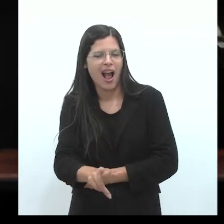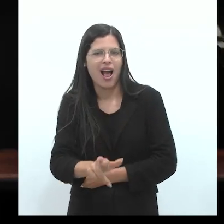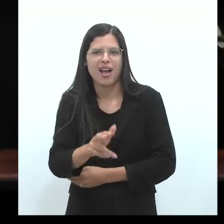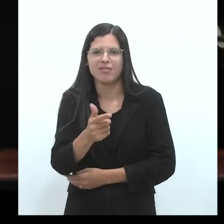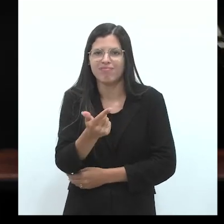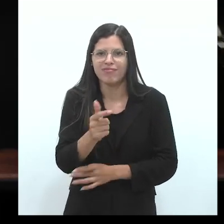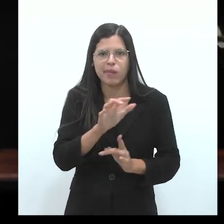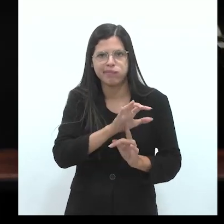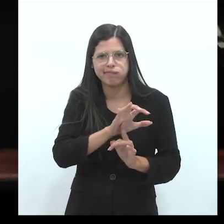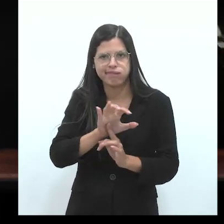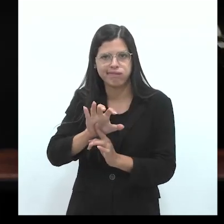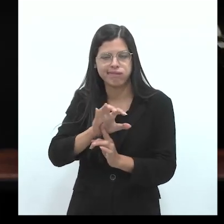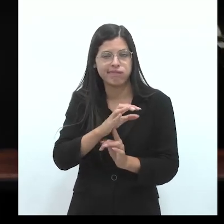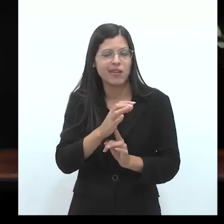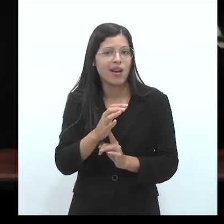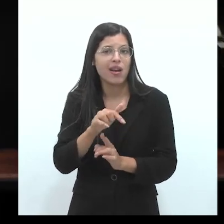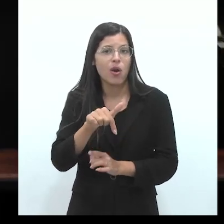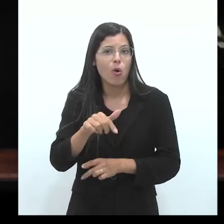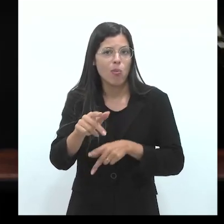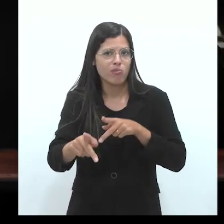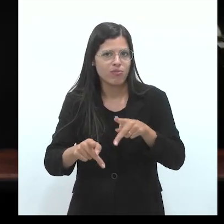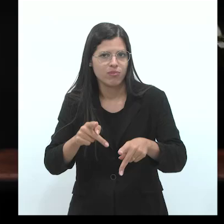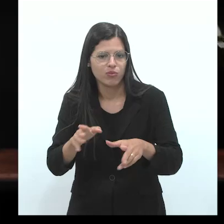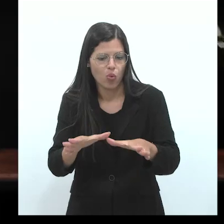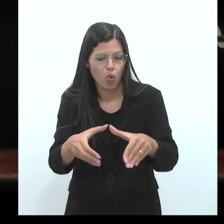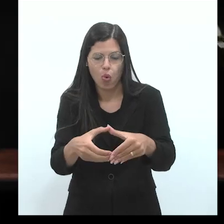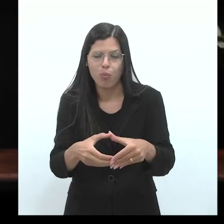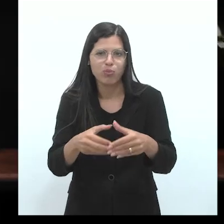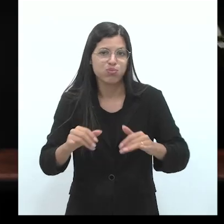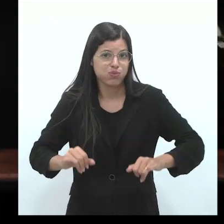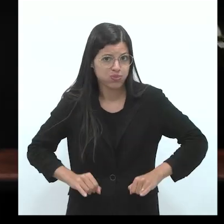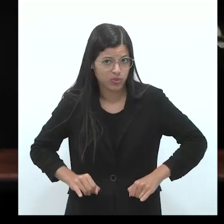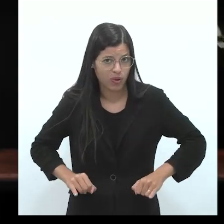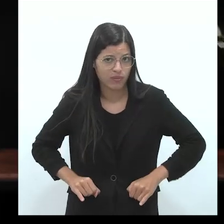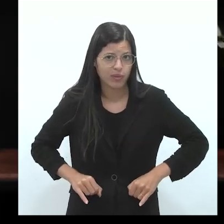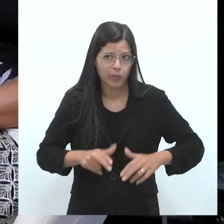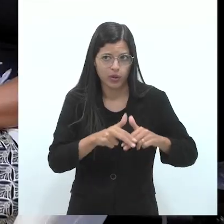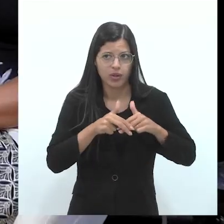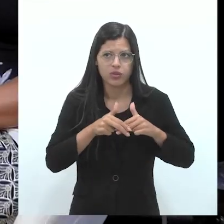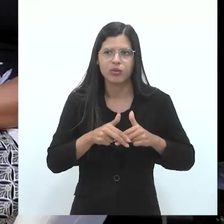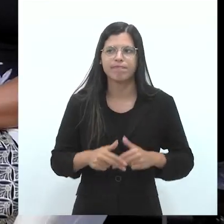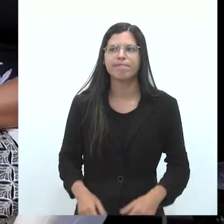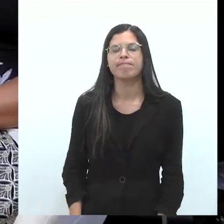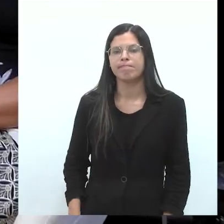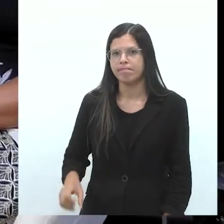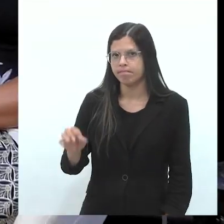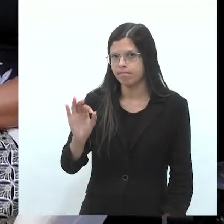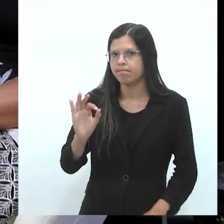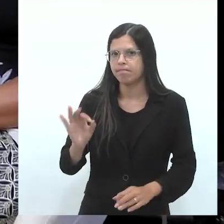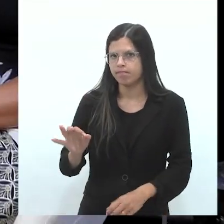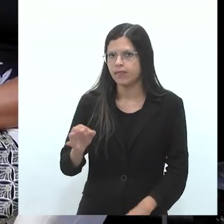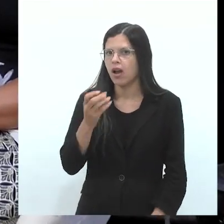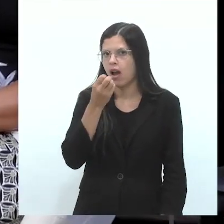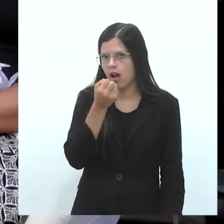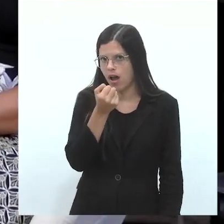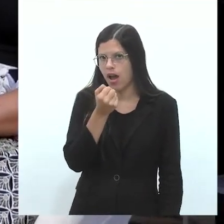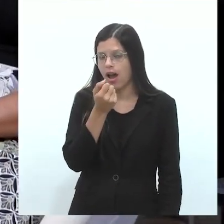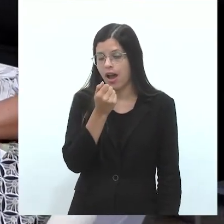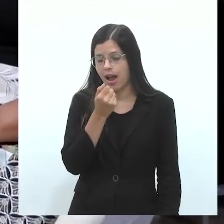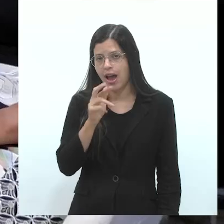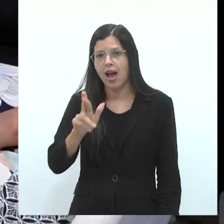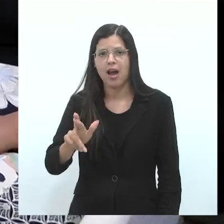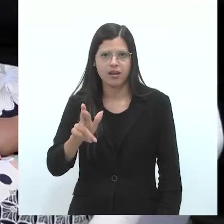ar-condicionado, ventilação. É um público que acaba sofrendo por causa disso? Sim, o ar-condicionado, sem dúvida, é um dos fatores,